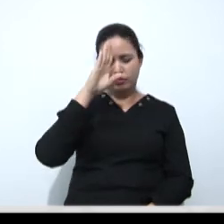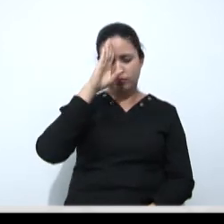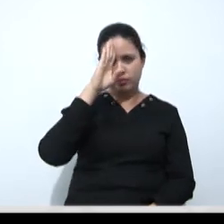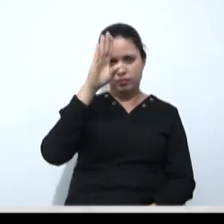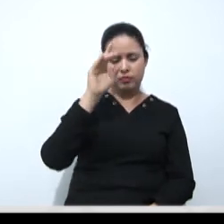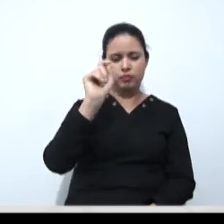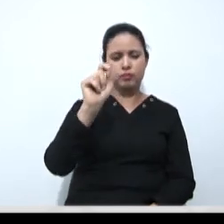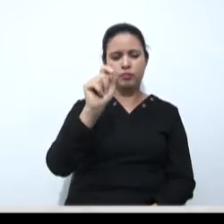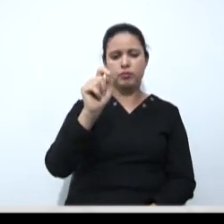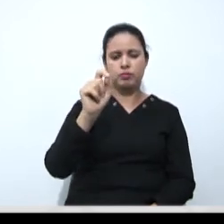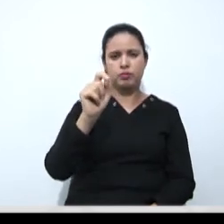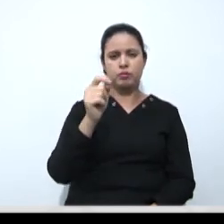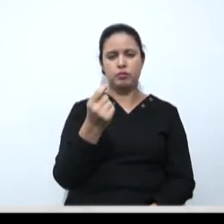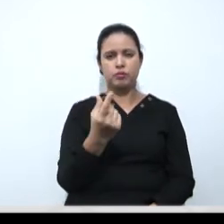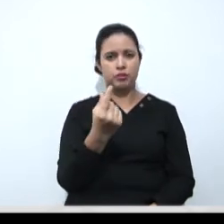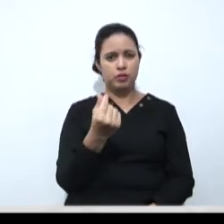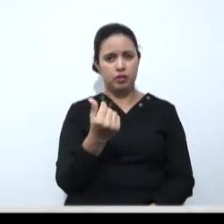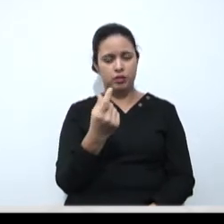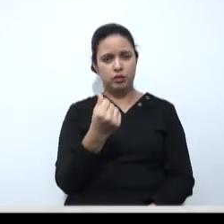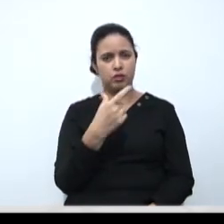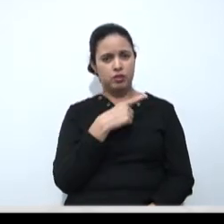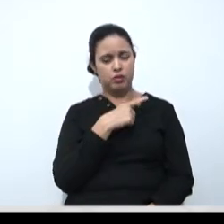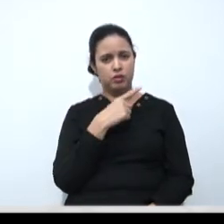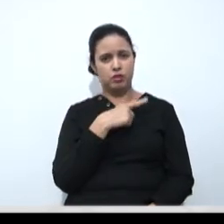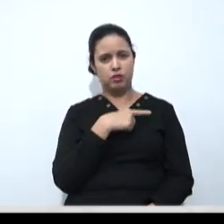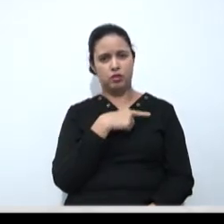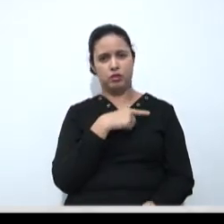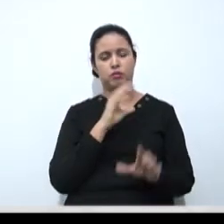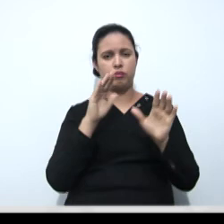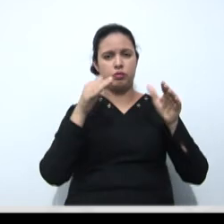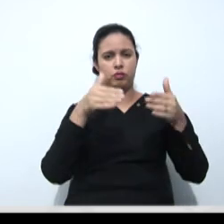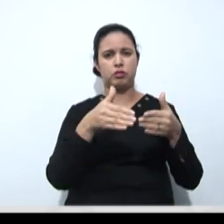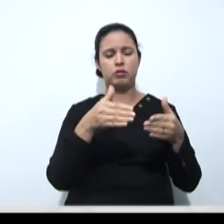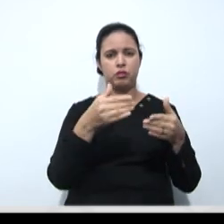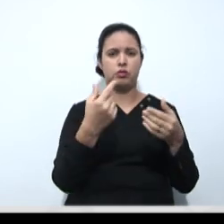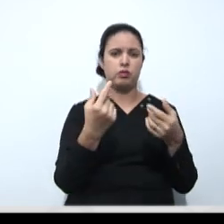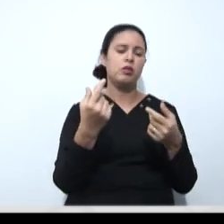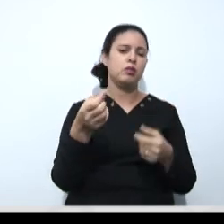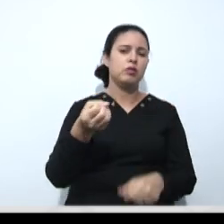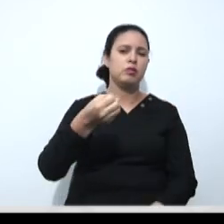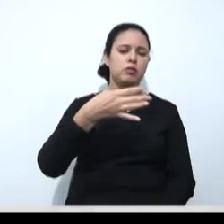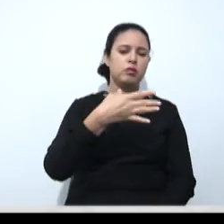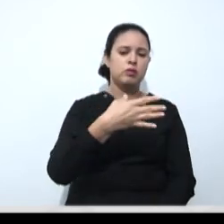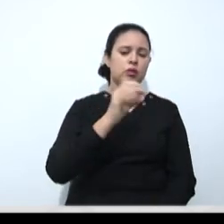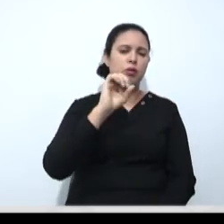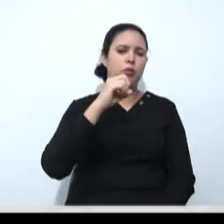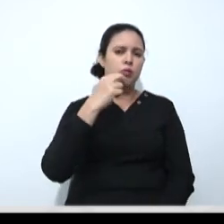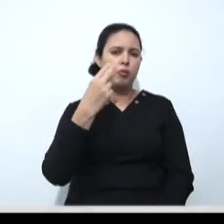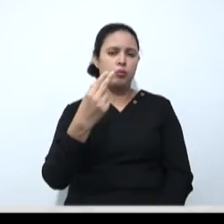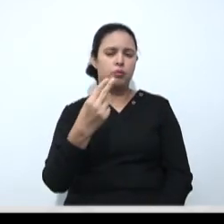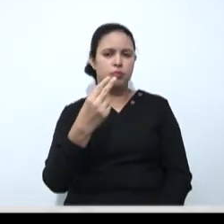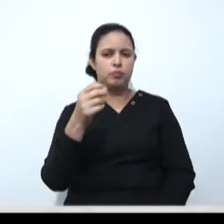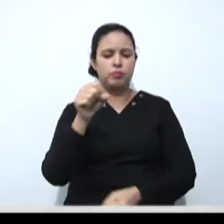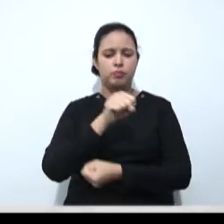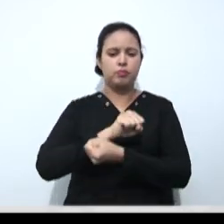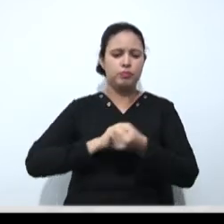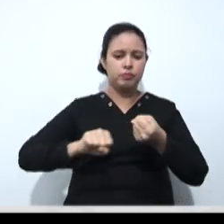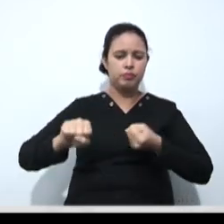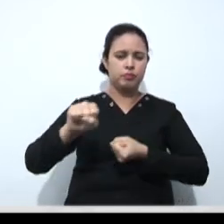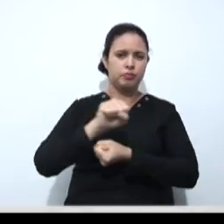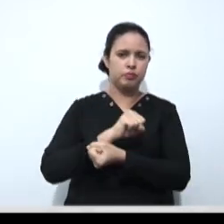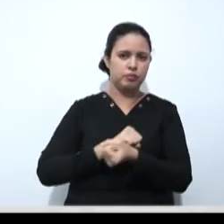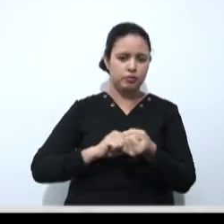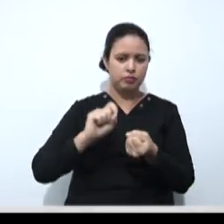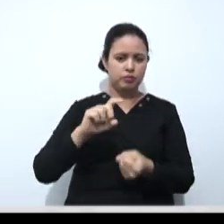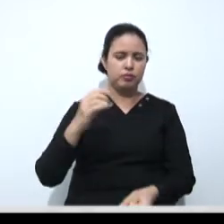principalmente em negócios que tenham um fator de inovação ou que tenham um fator de sustentabilidade. Então